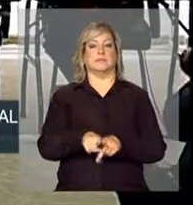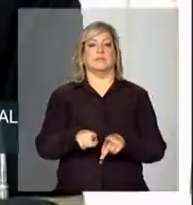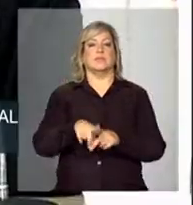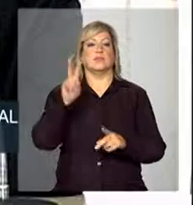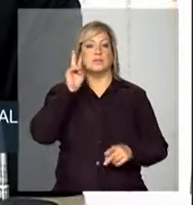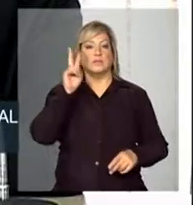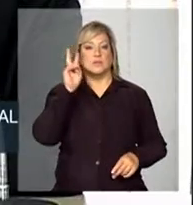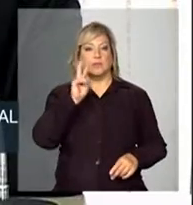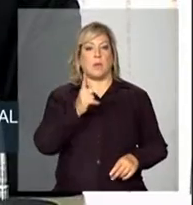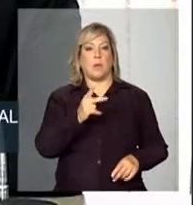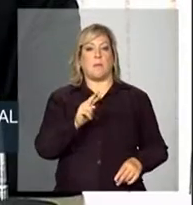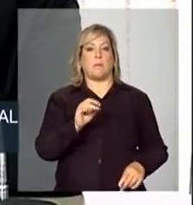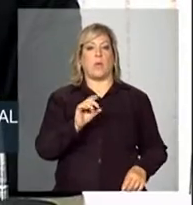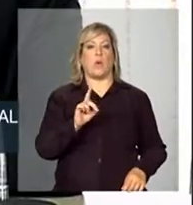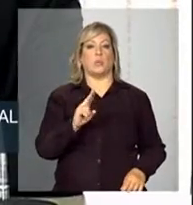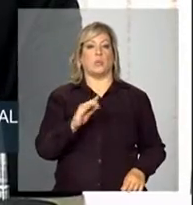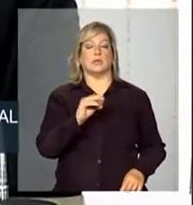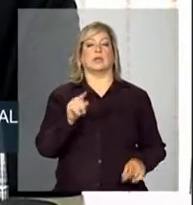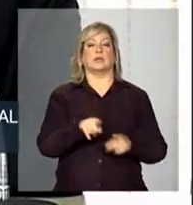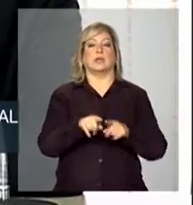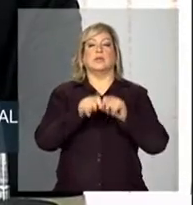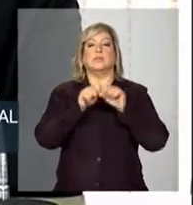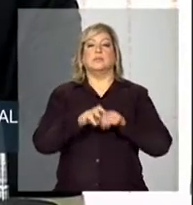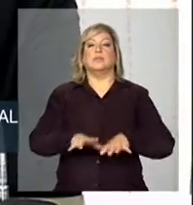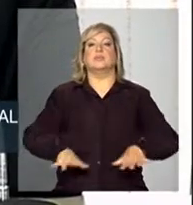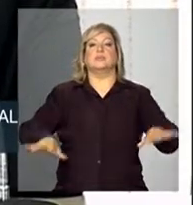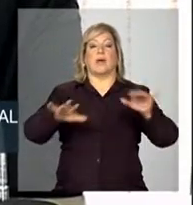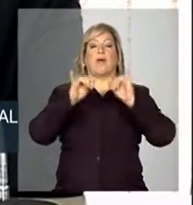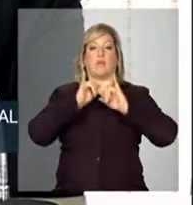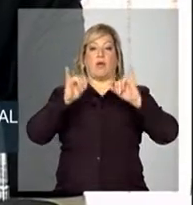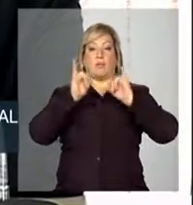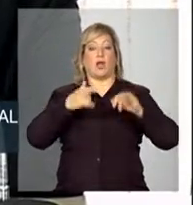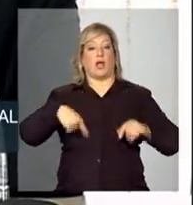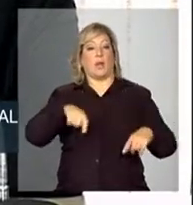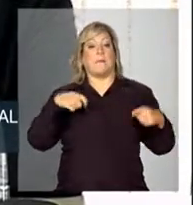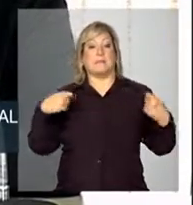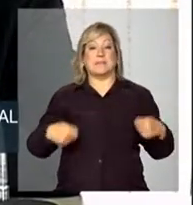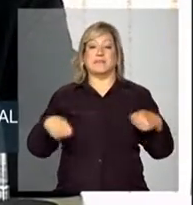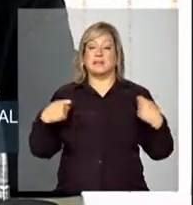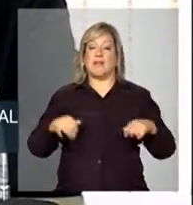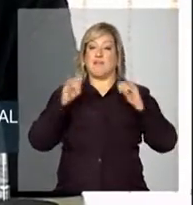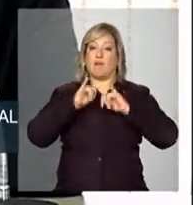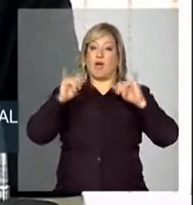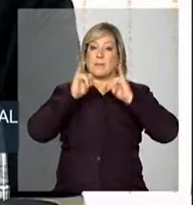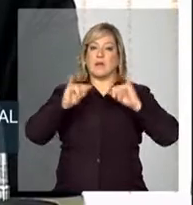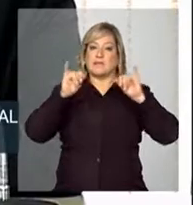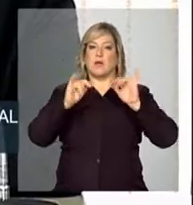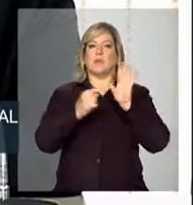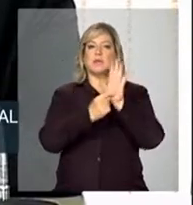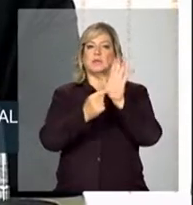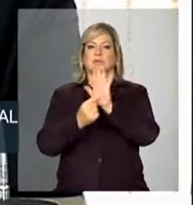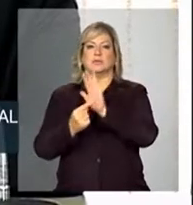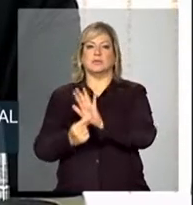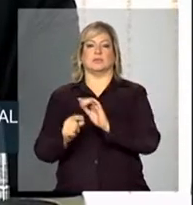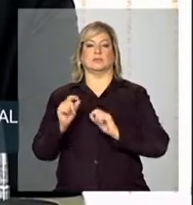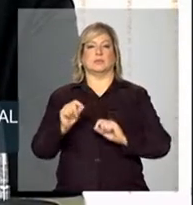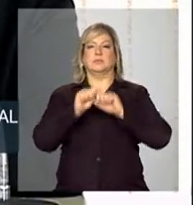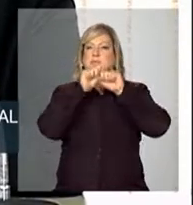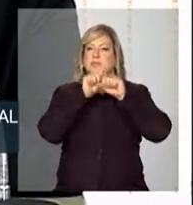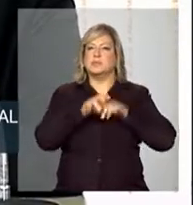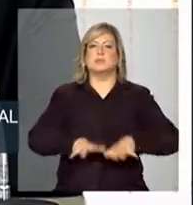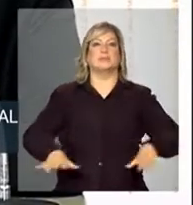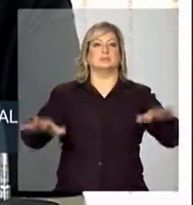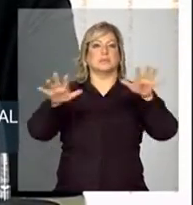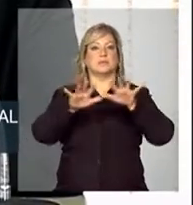e disseminação de informação nós temos que fazer essa produção de informações disseminar